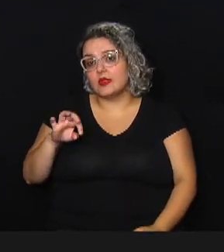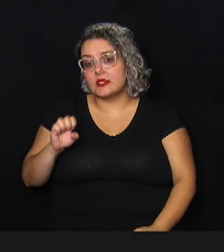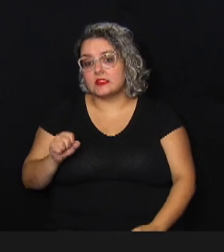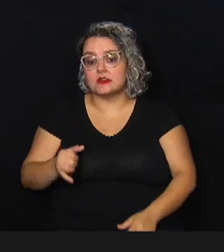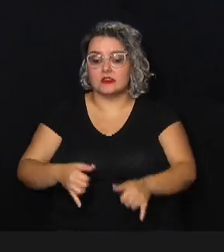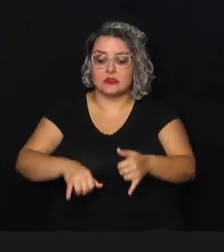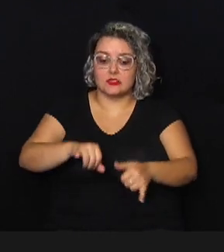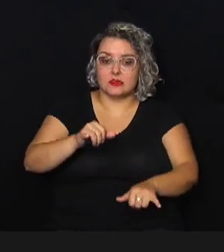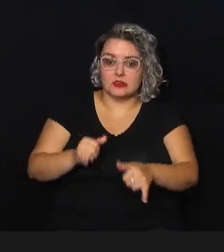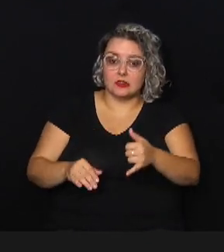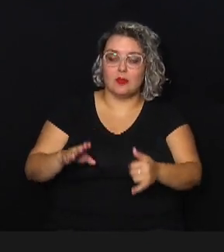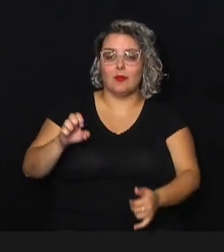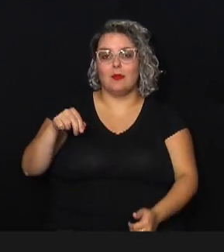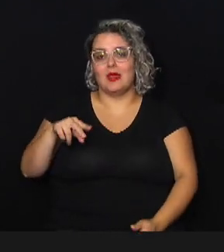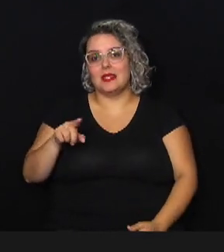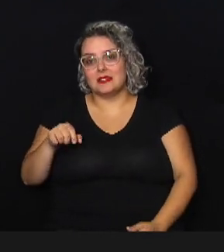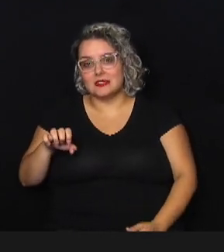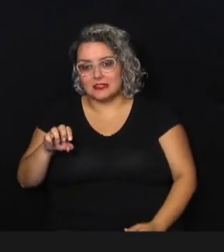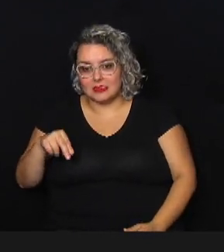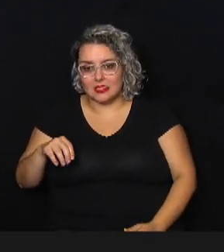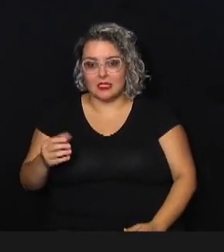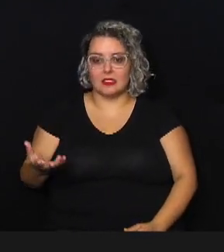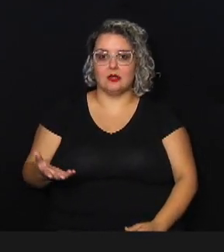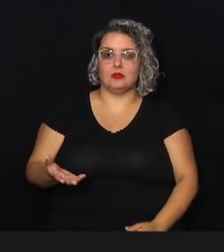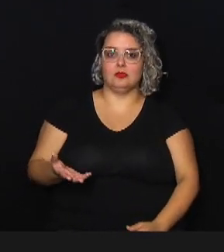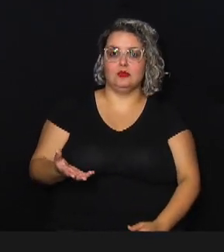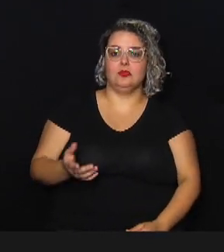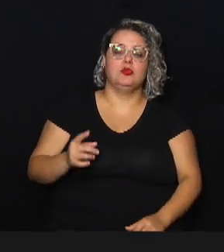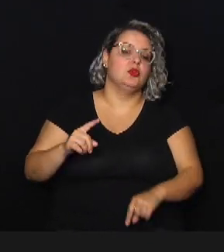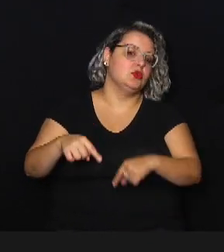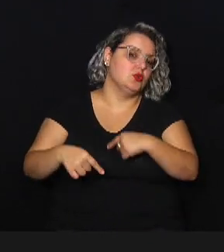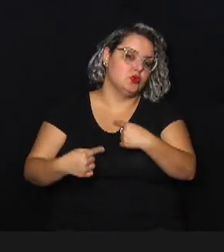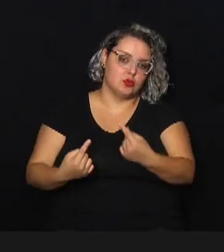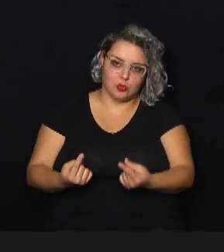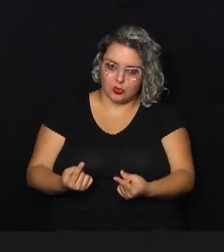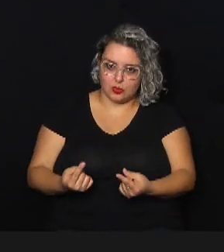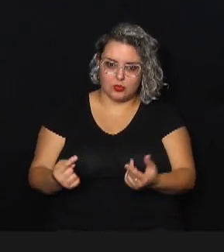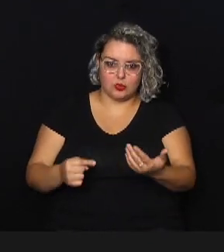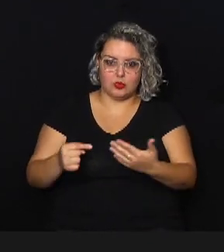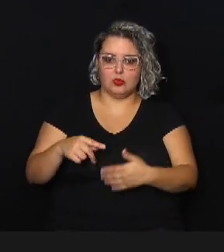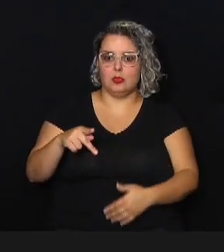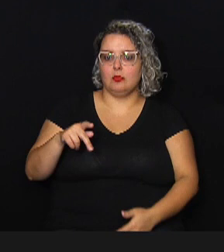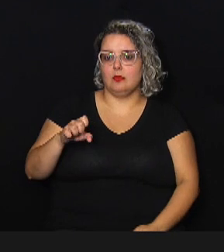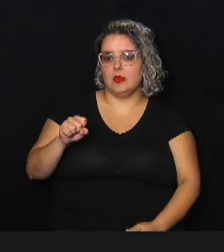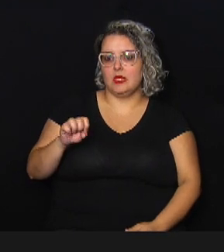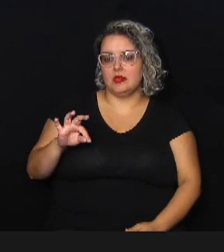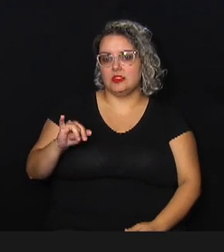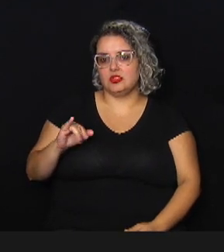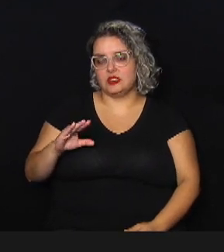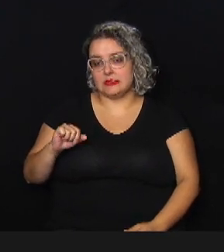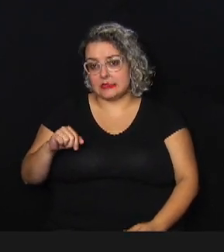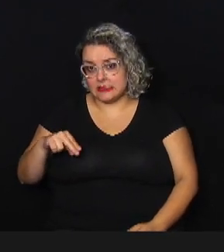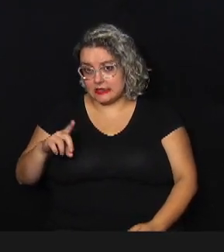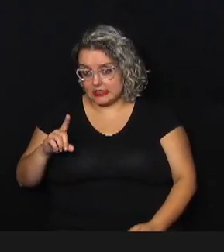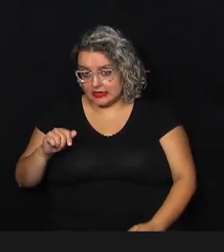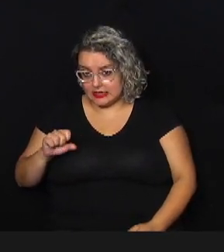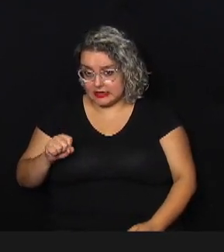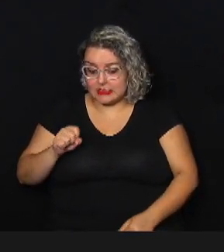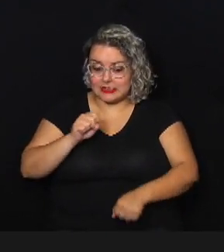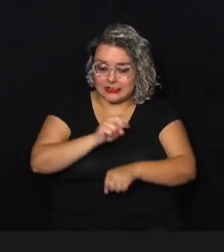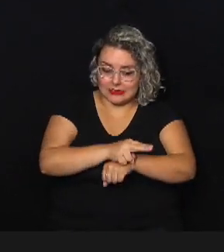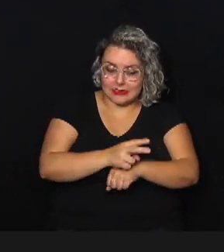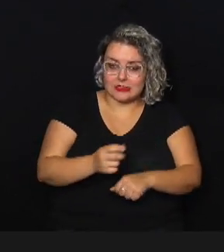exposição a benzeno e alguns outros fatores, por exemplo, pesticidas, agrotóxicos. A gente sabe que